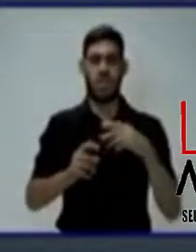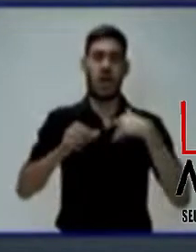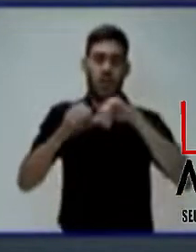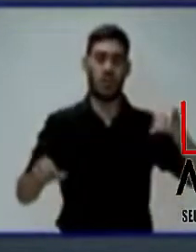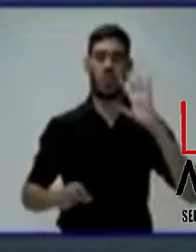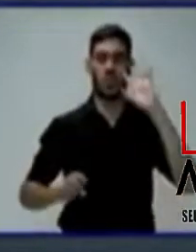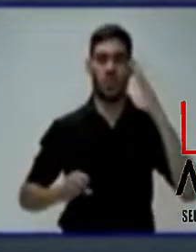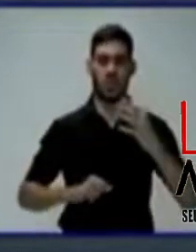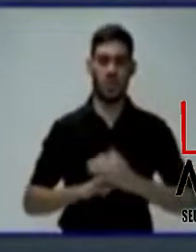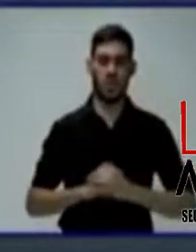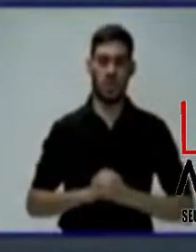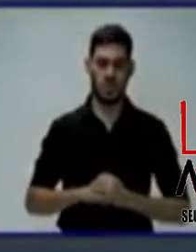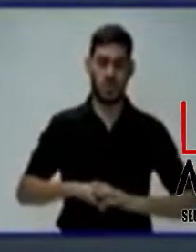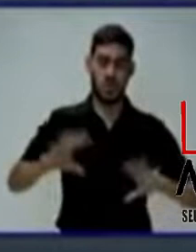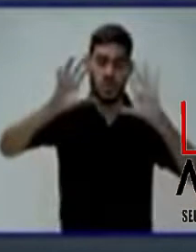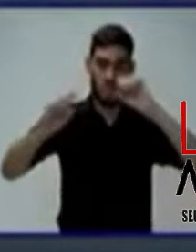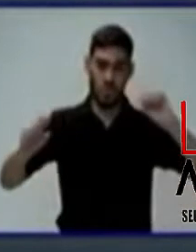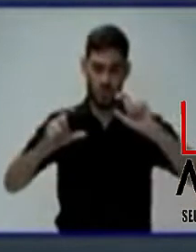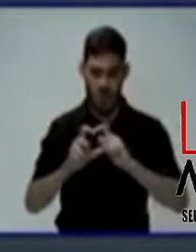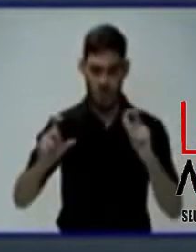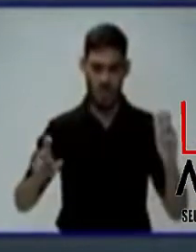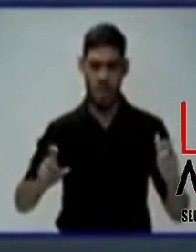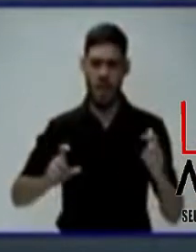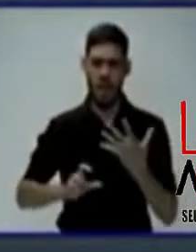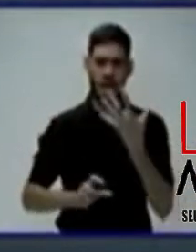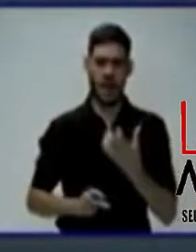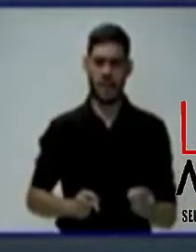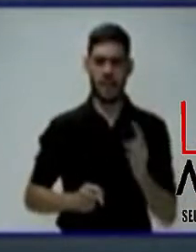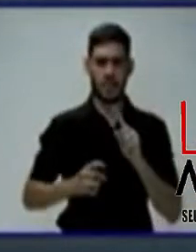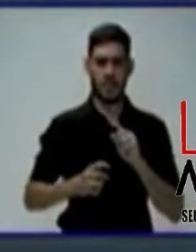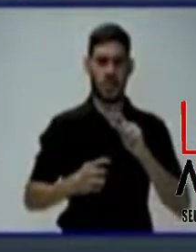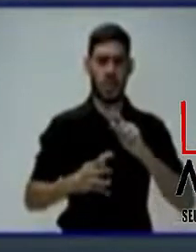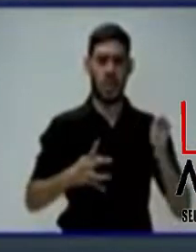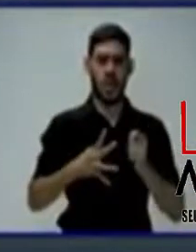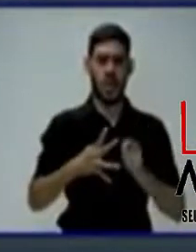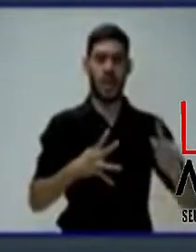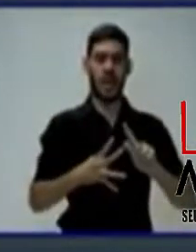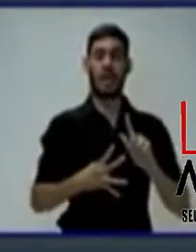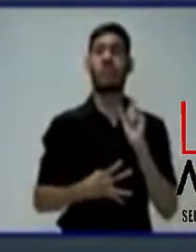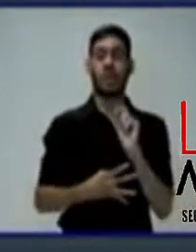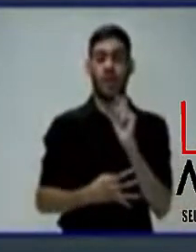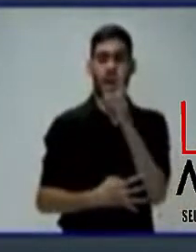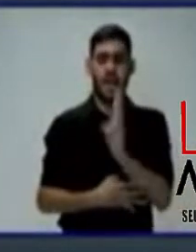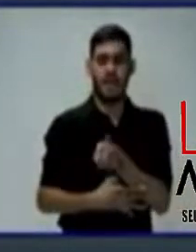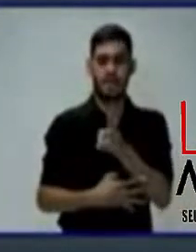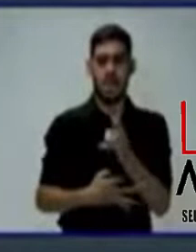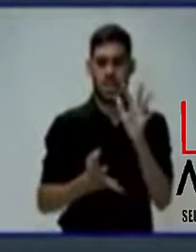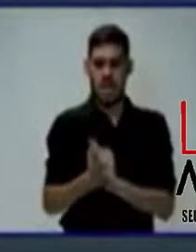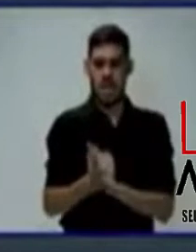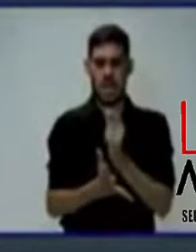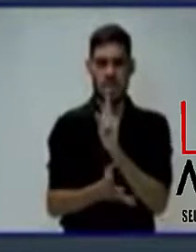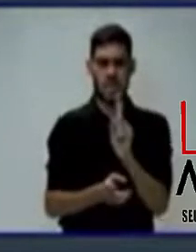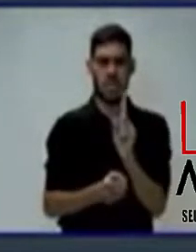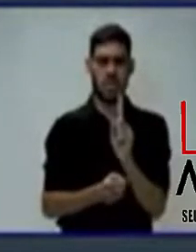resultado. O tribunal, por unanimidade, negou provimento ao agravo interno para manter o indeferimento do registro